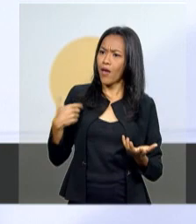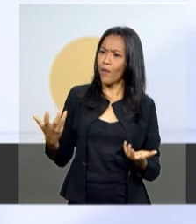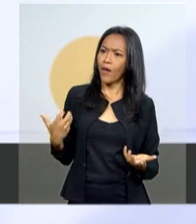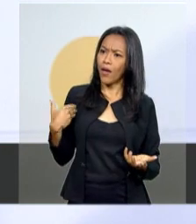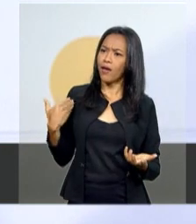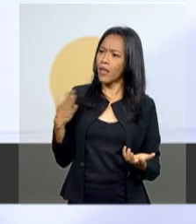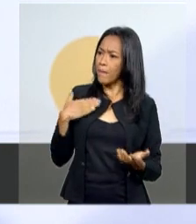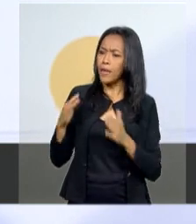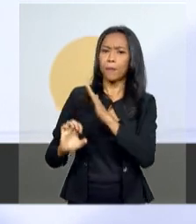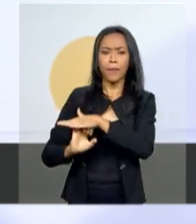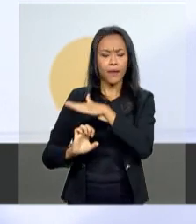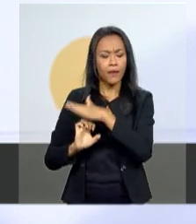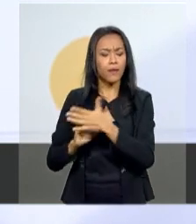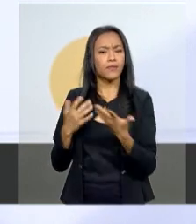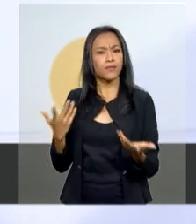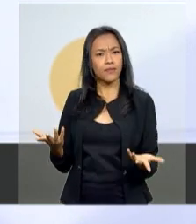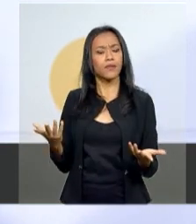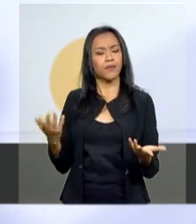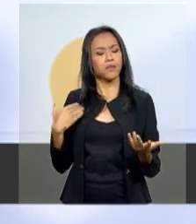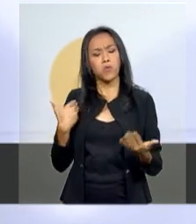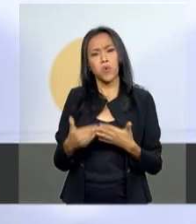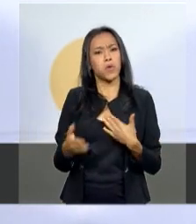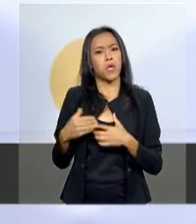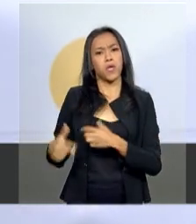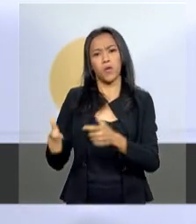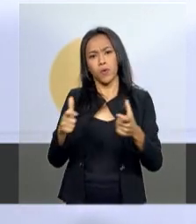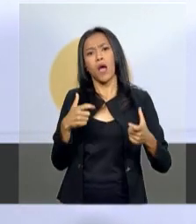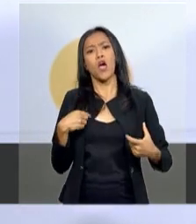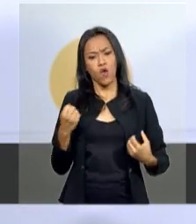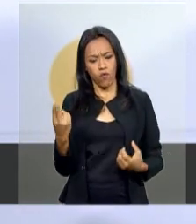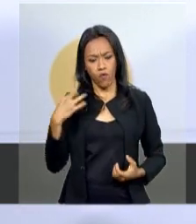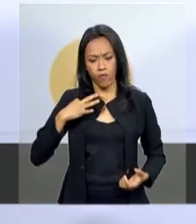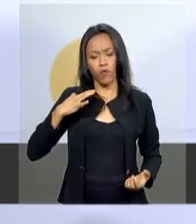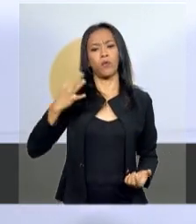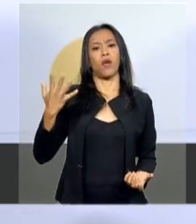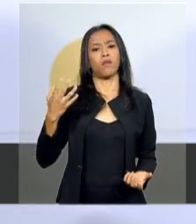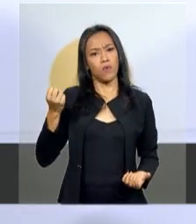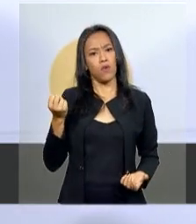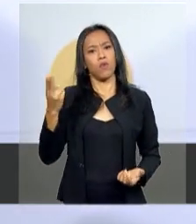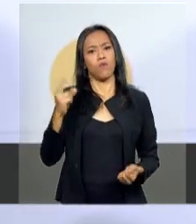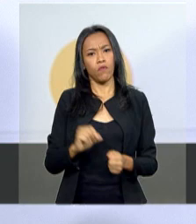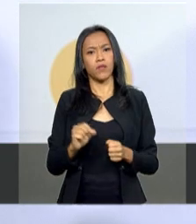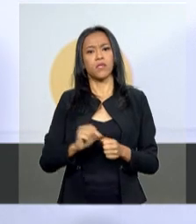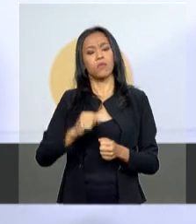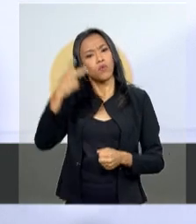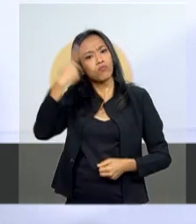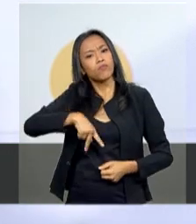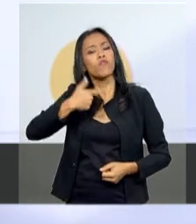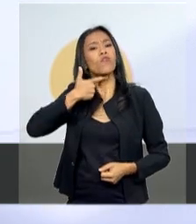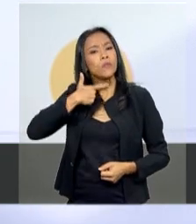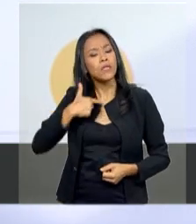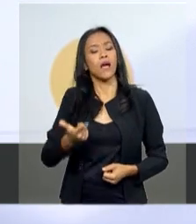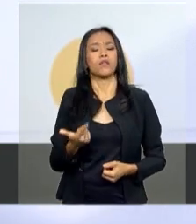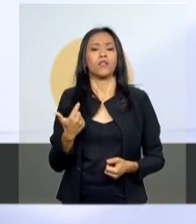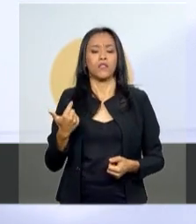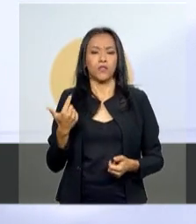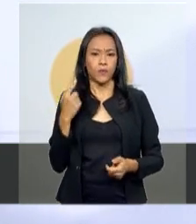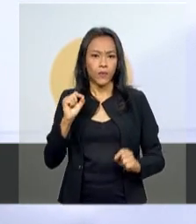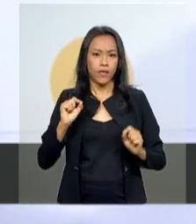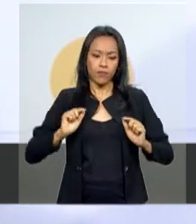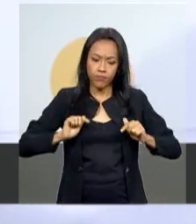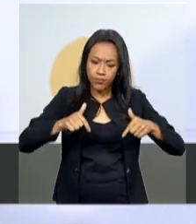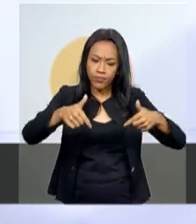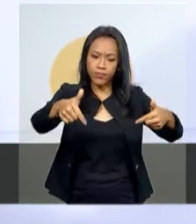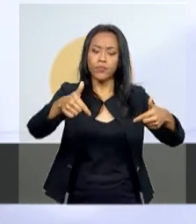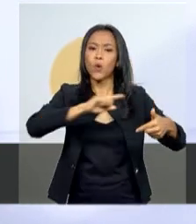minha empresa eu lá no meu setor onde eu esteja eu vou-me voluntariar eu vou fazer por vontade própria uma atividade em